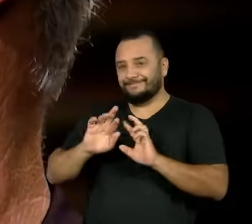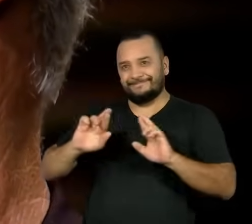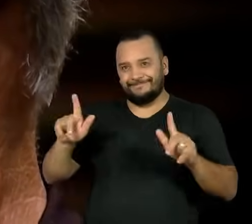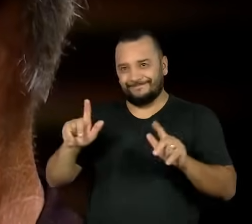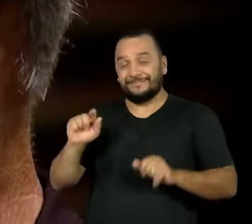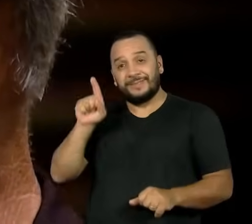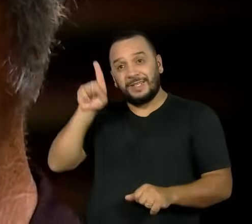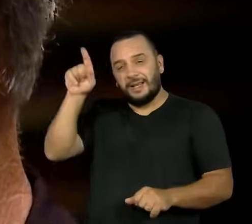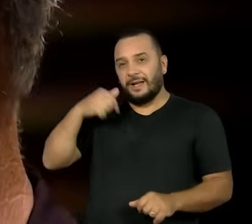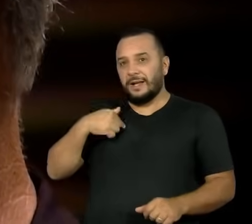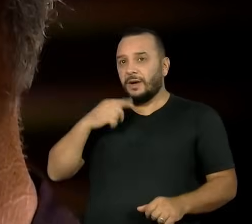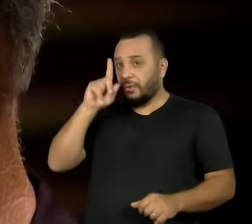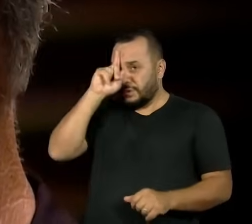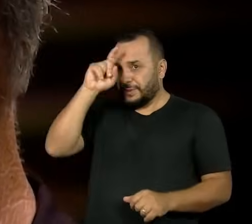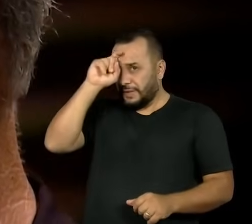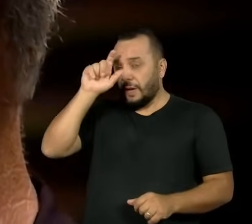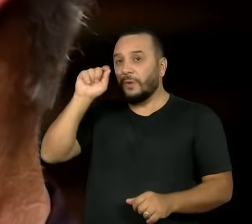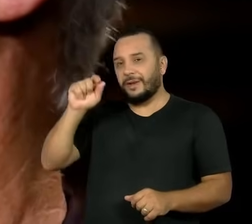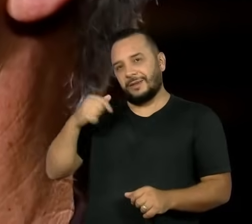está fazendo pela via inalada.